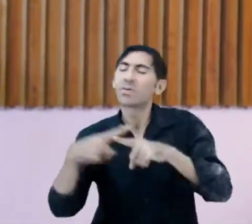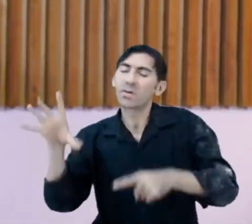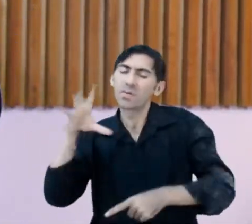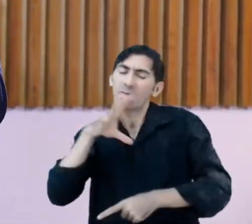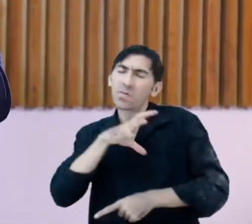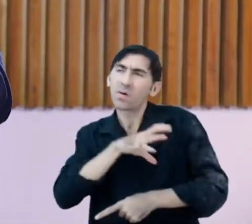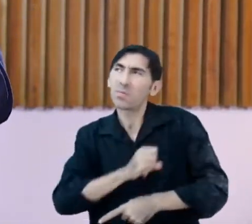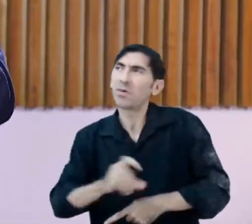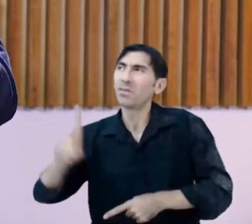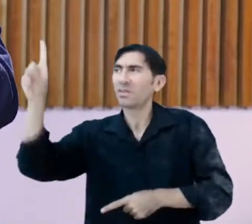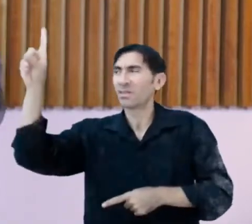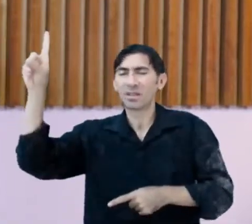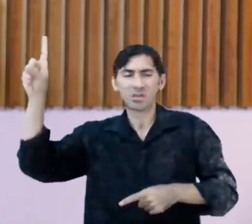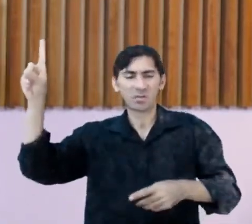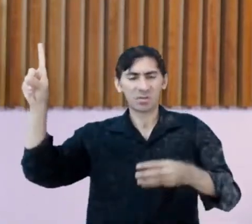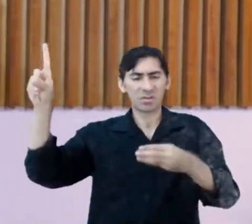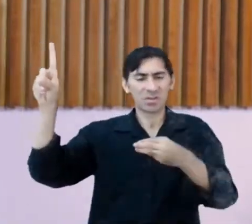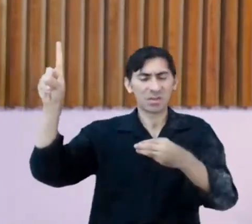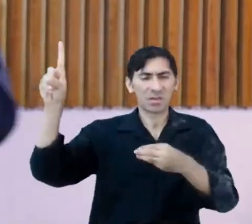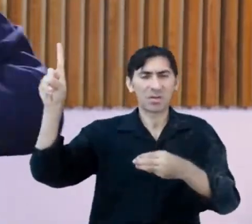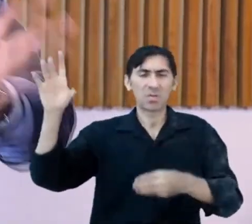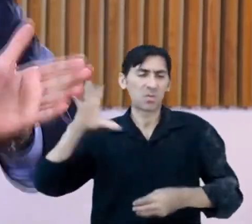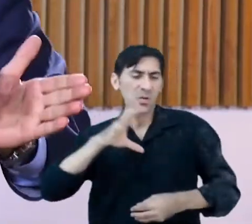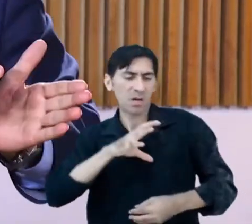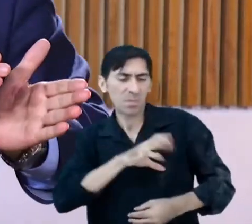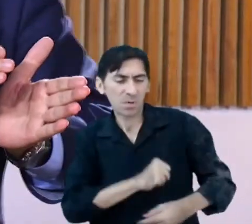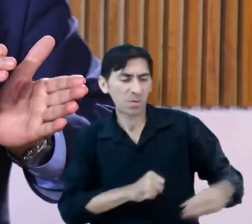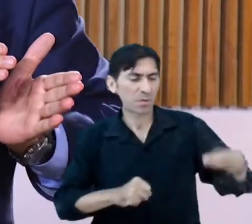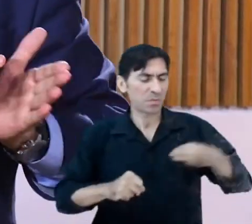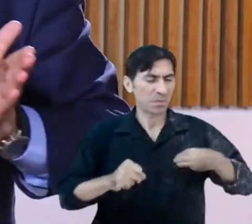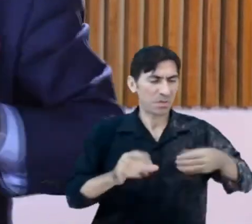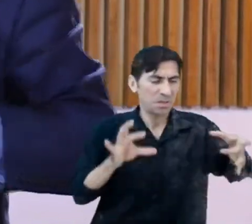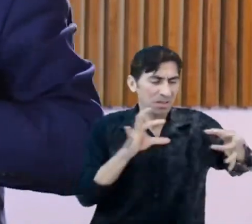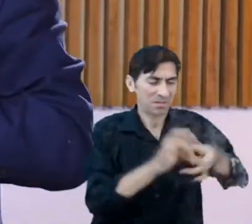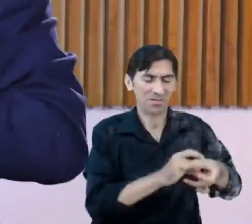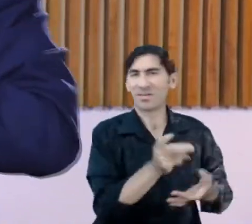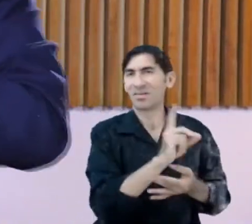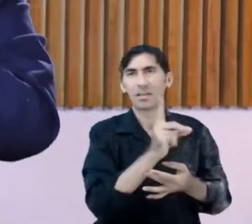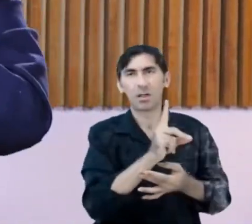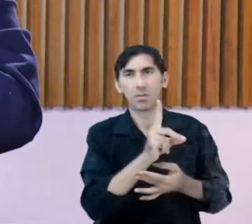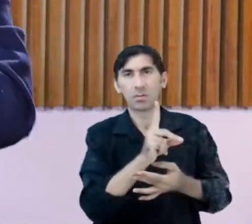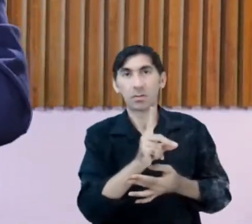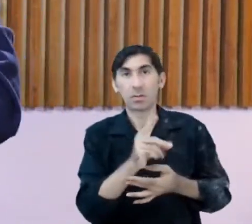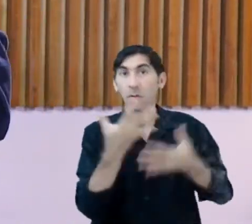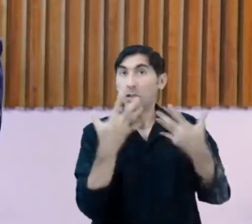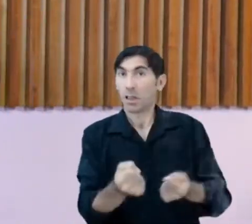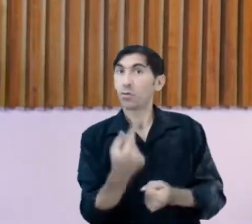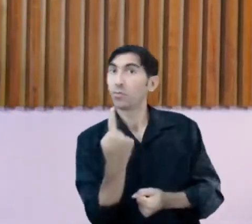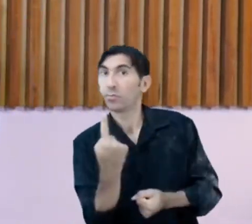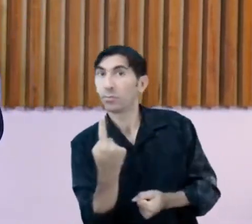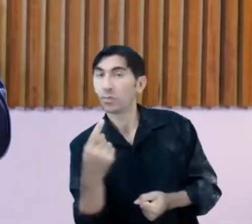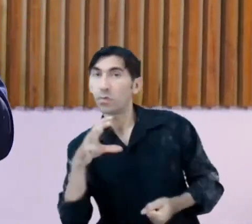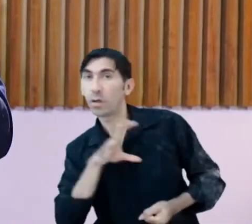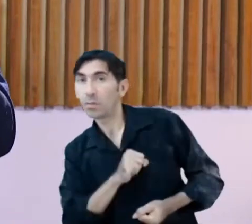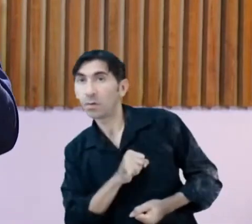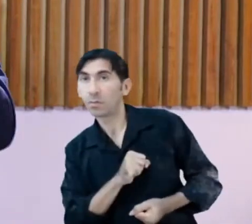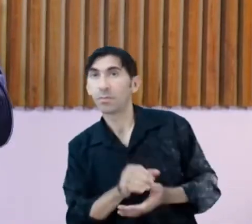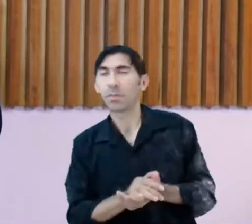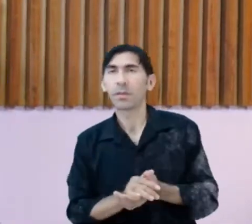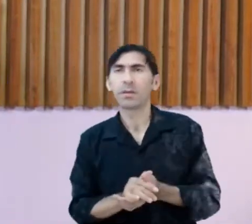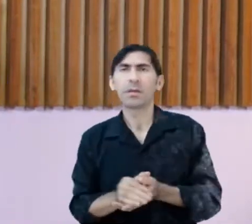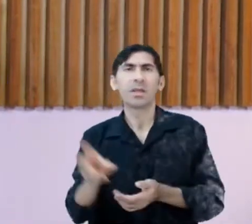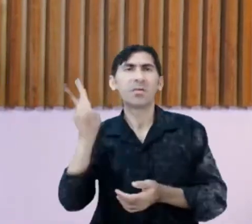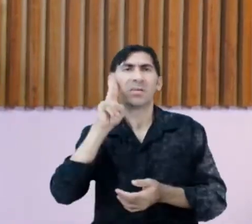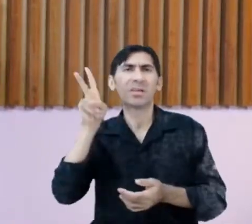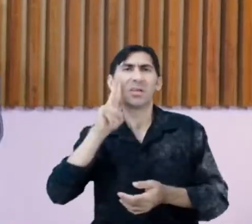se harmonizam. Ao aceitar uma coisa, rejeitamos outra. Eu me lembro que aquele grande evangelista Moody, ele sempre dizia, ele dedicava